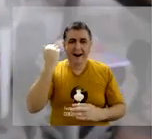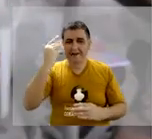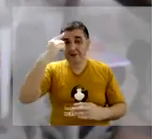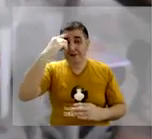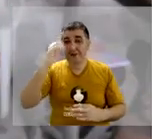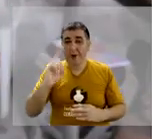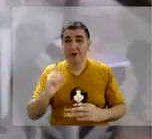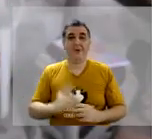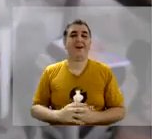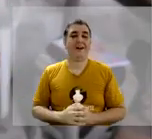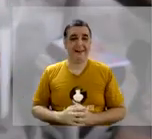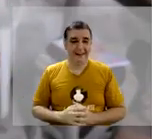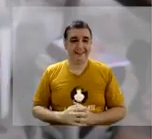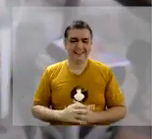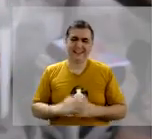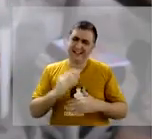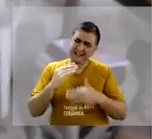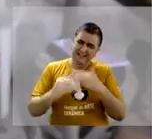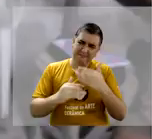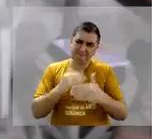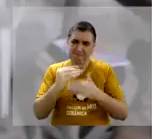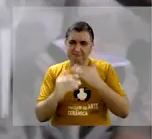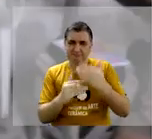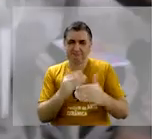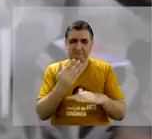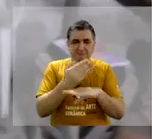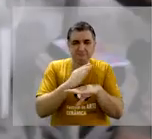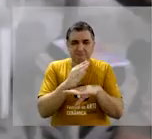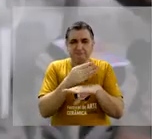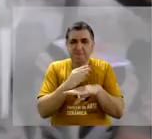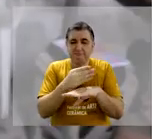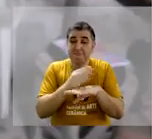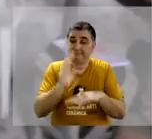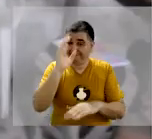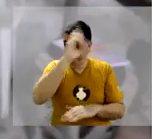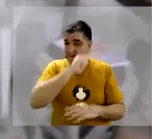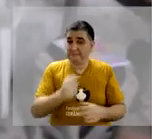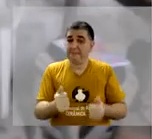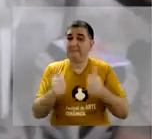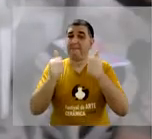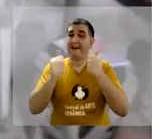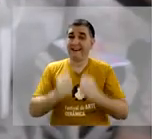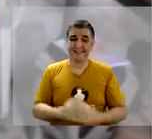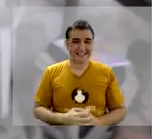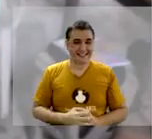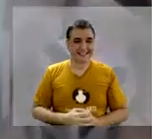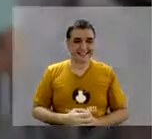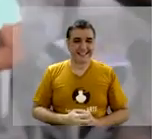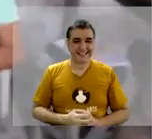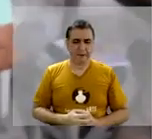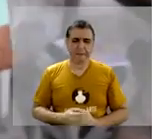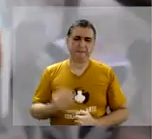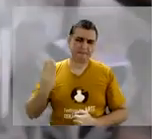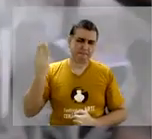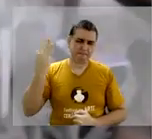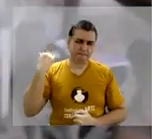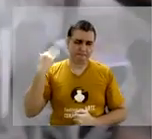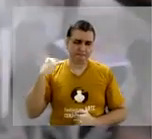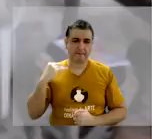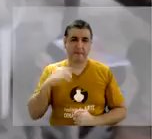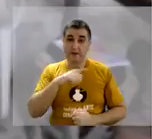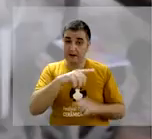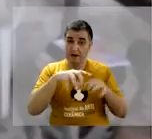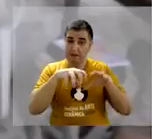também. Lógico que nas primeiras sai ruim, mas vai aperfeiçoando e sai bom. Antes a gente ia